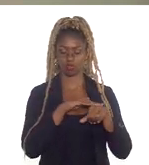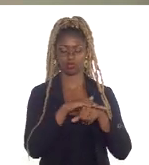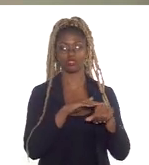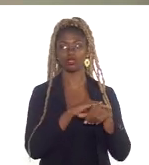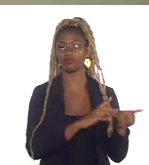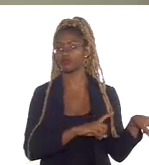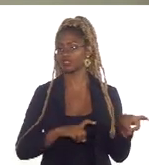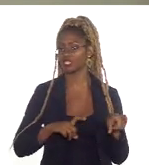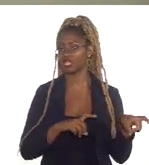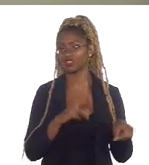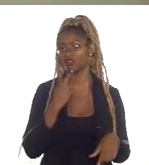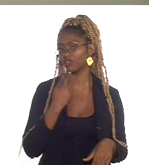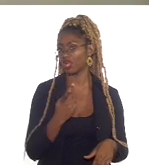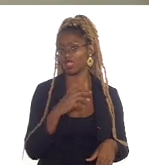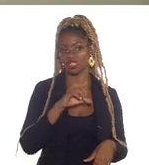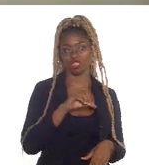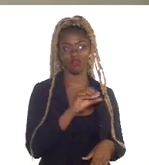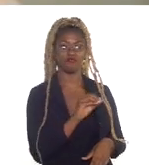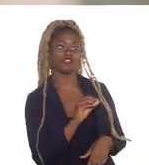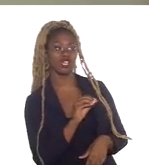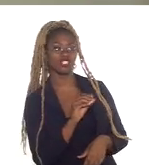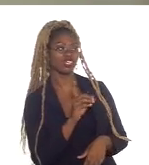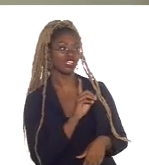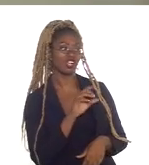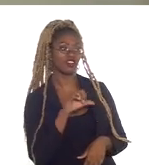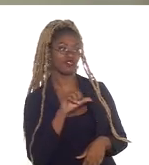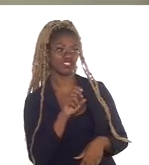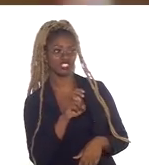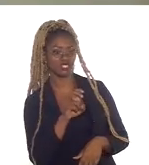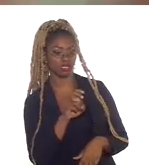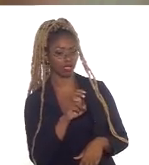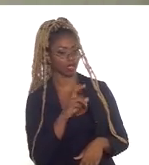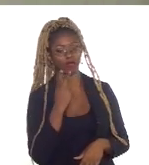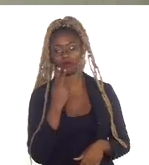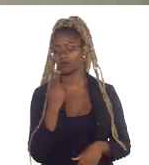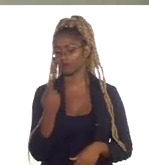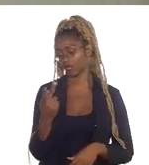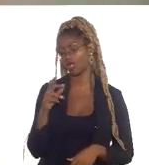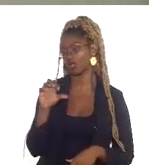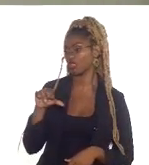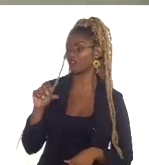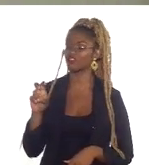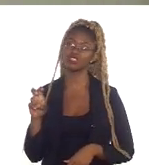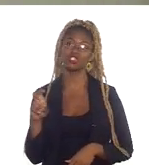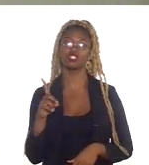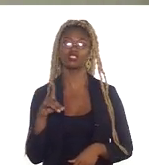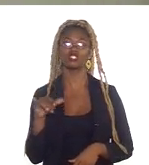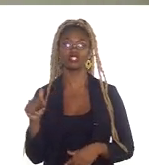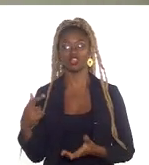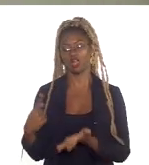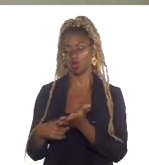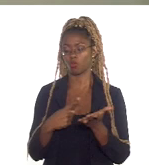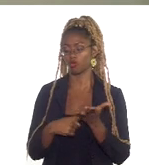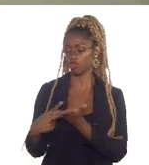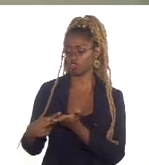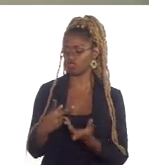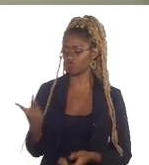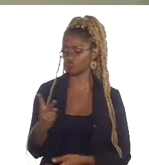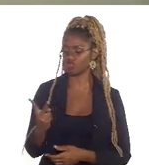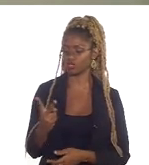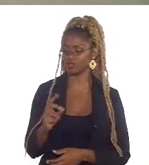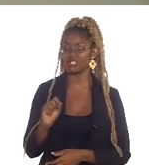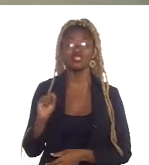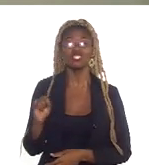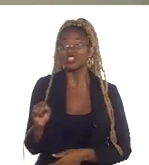90 dias, mas vai fazer em 95. Aí bota no papel dizendo que vai fazer em 95, né, de comum acordo. Mas se não o